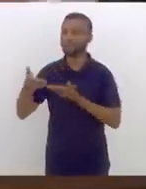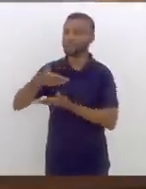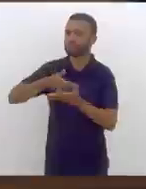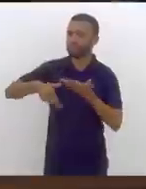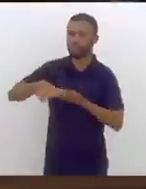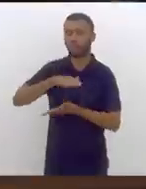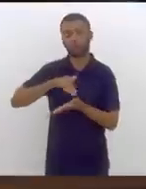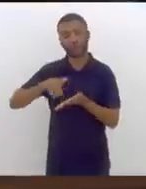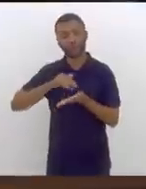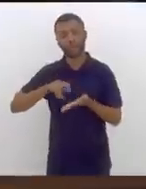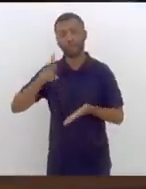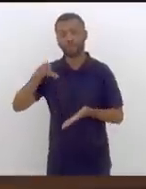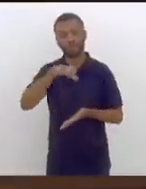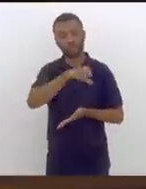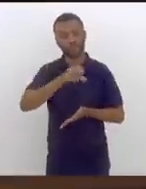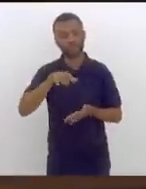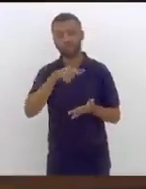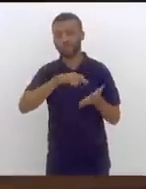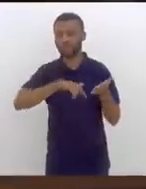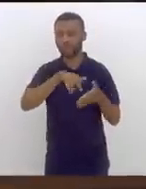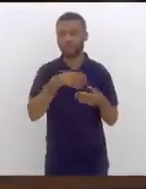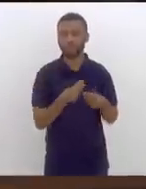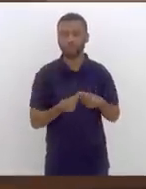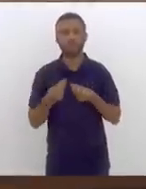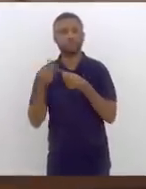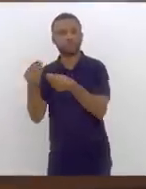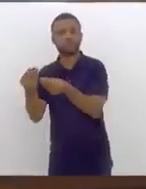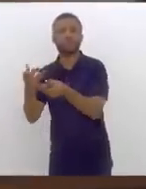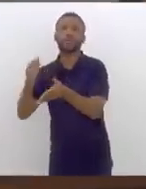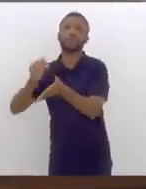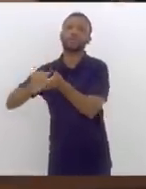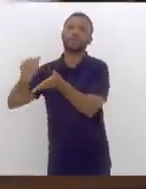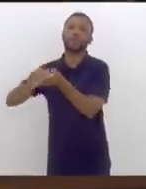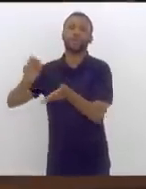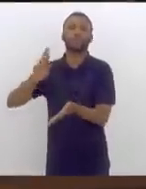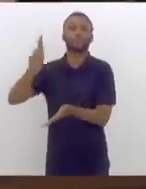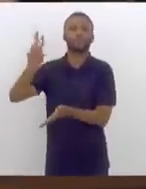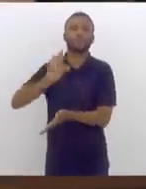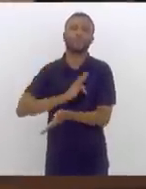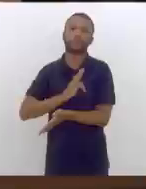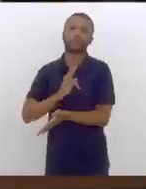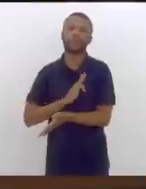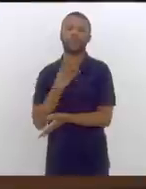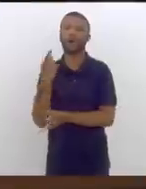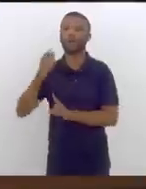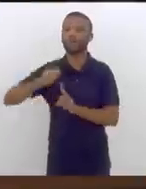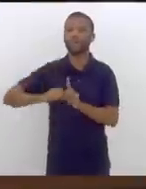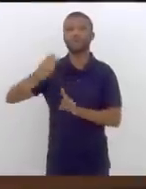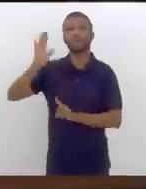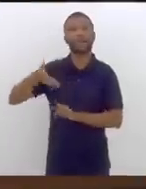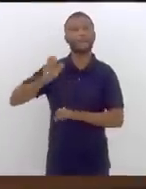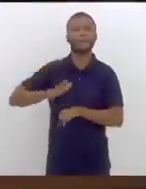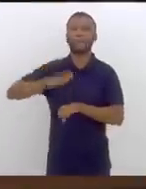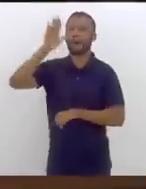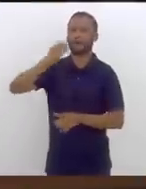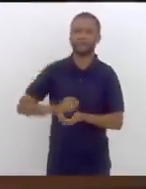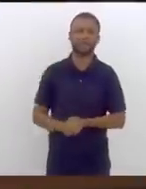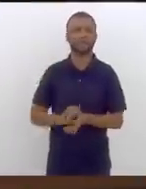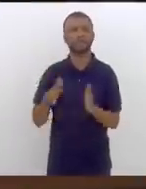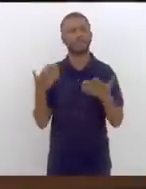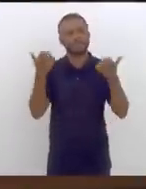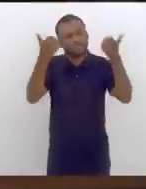secretário pegou esse documento encaminhou para o secretário da PM e isso aí já deve ter mais de quatro meses ou cinco meses então dizer